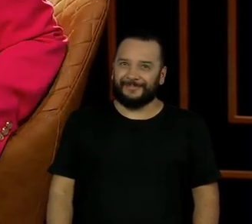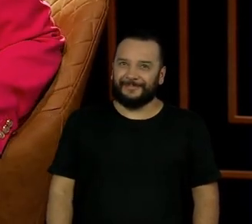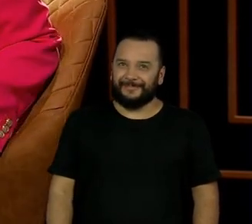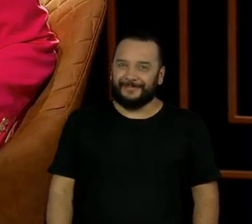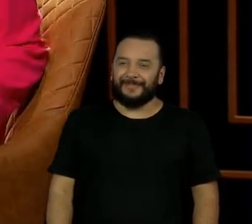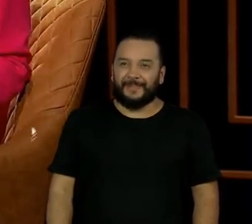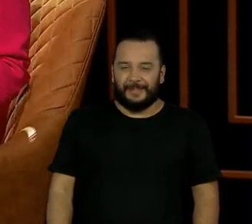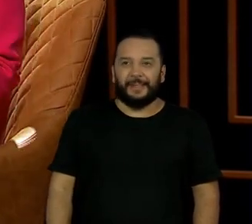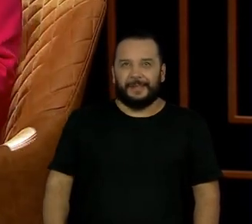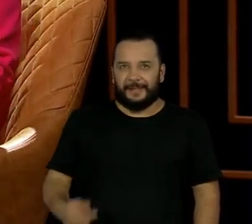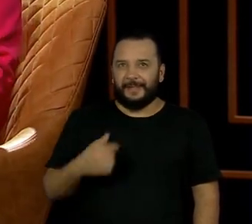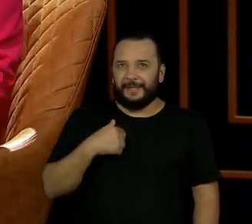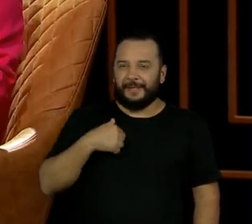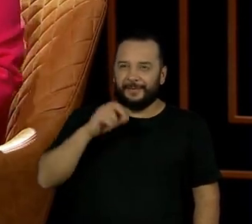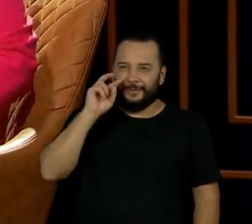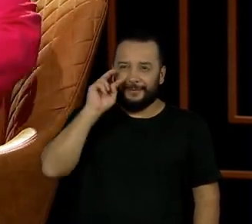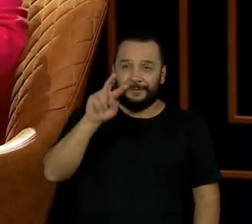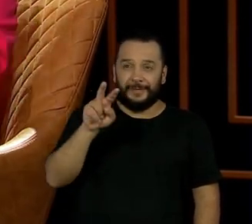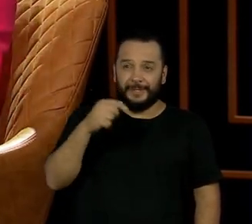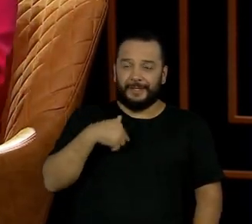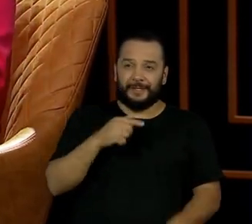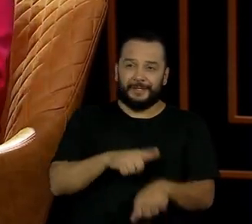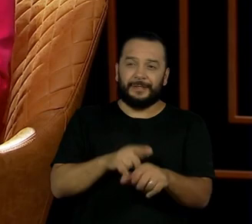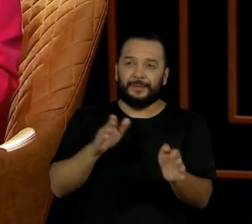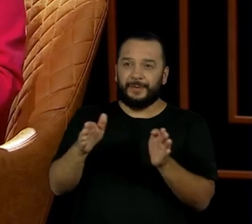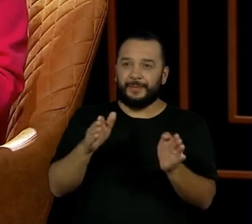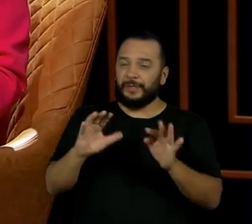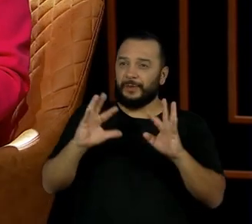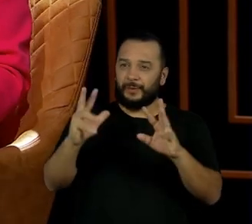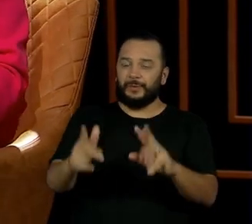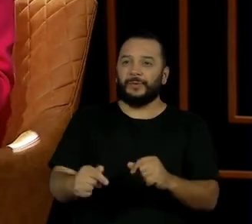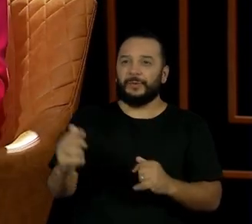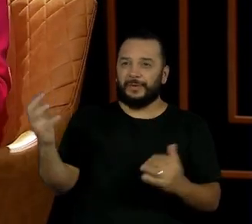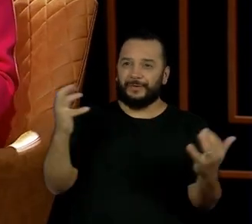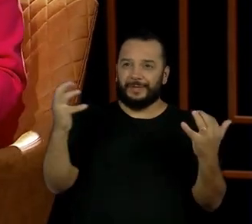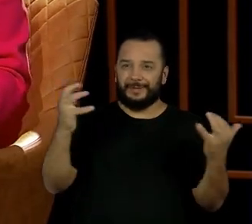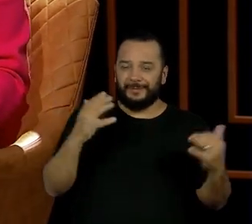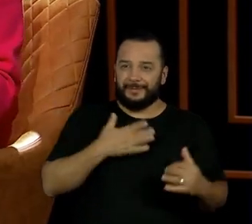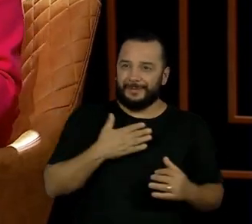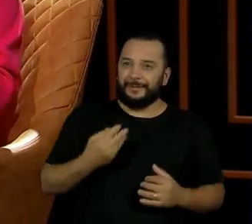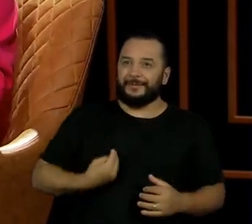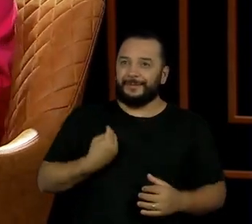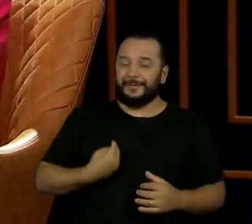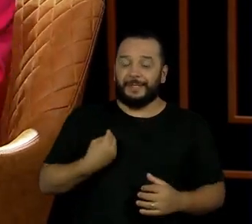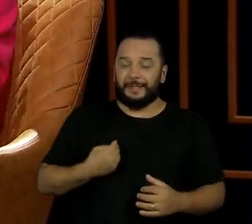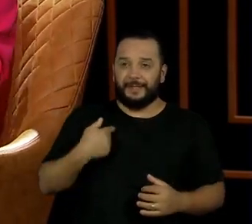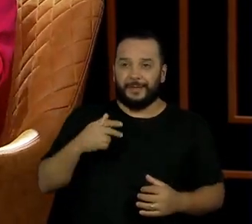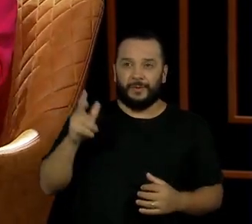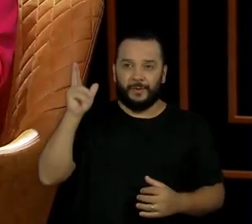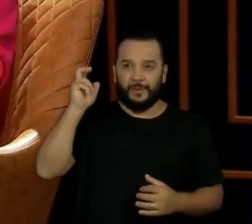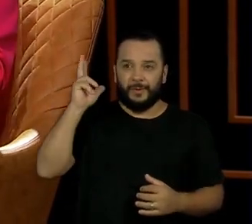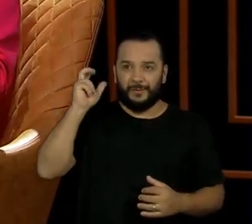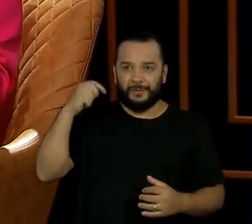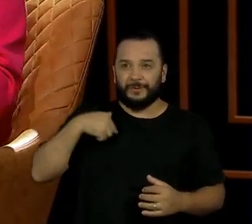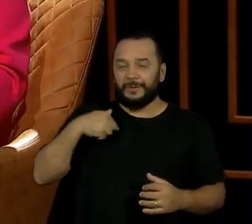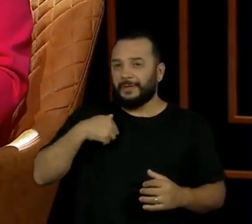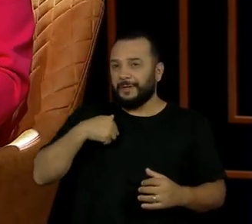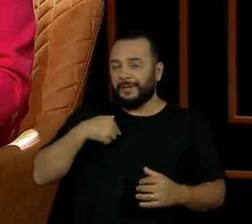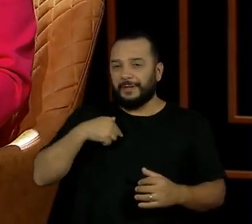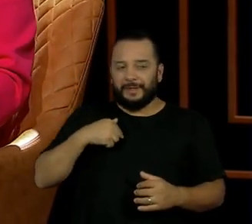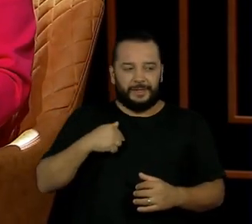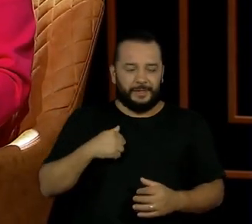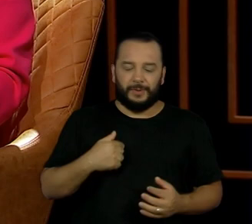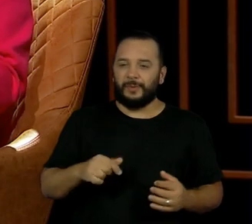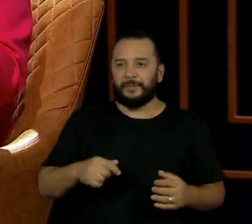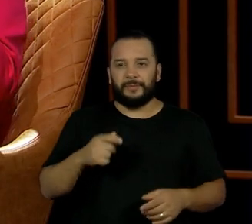mergulhei nesse momento aí tudo faz parte da minha vida tudo eu ouço tudo eu toco tudo tem a ver comigo é